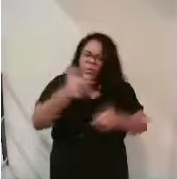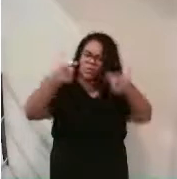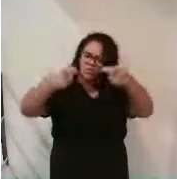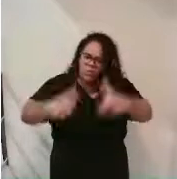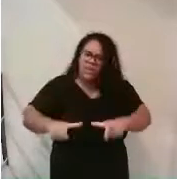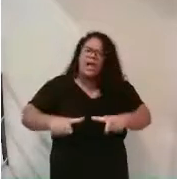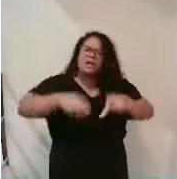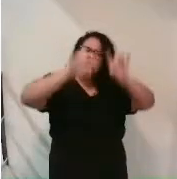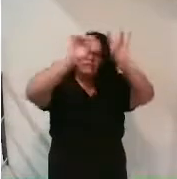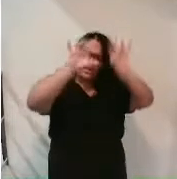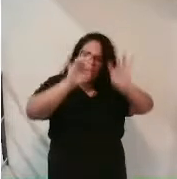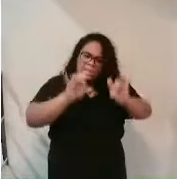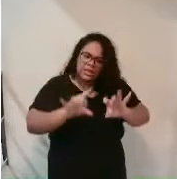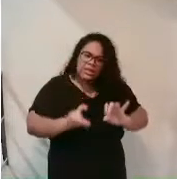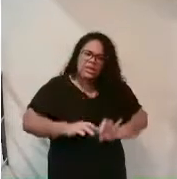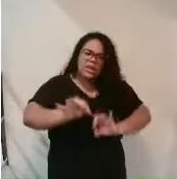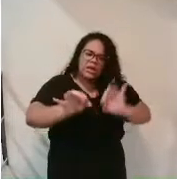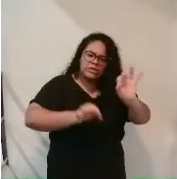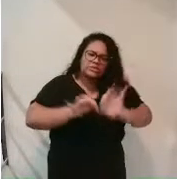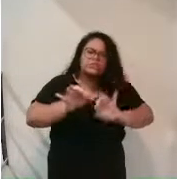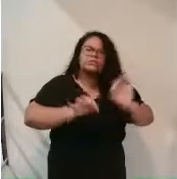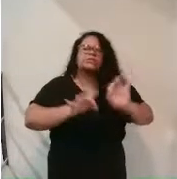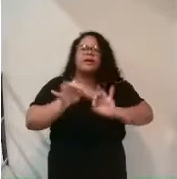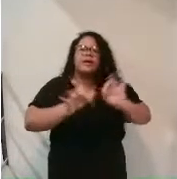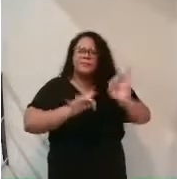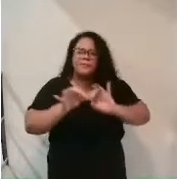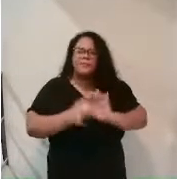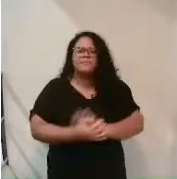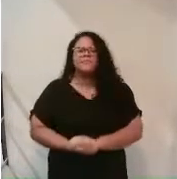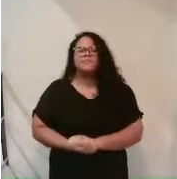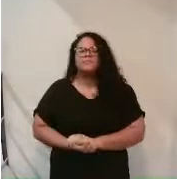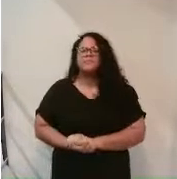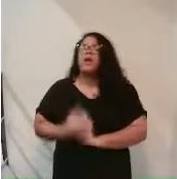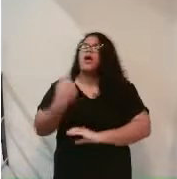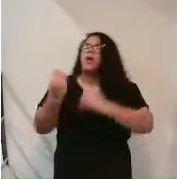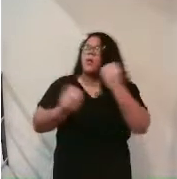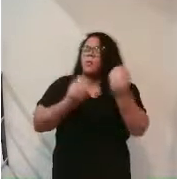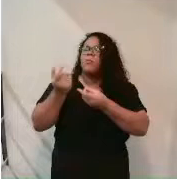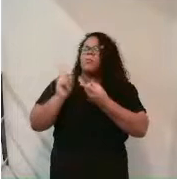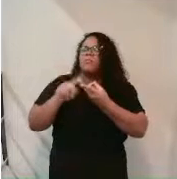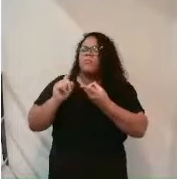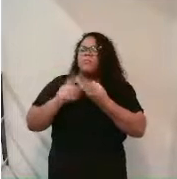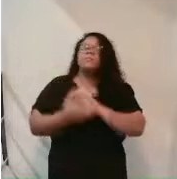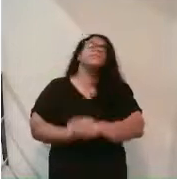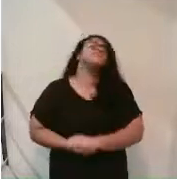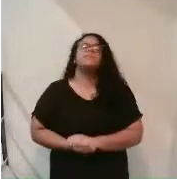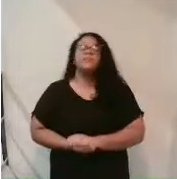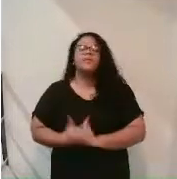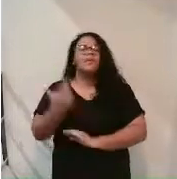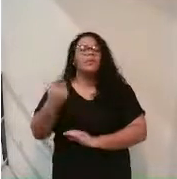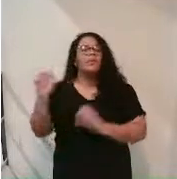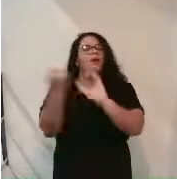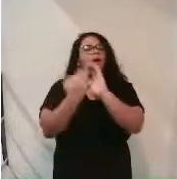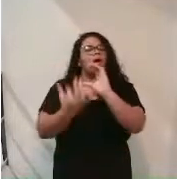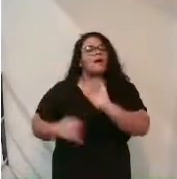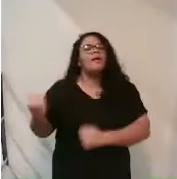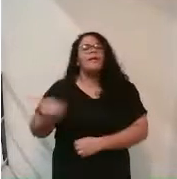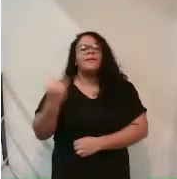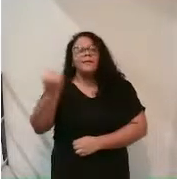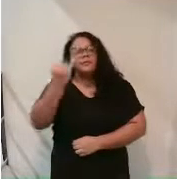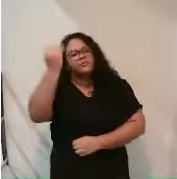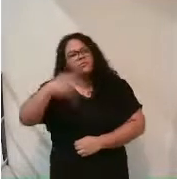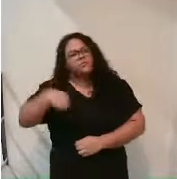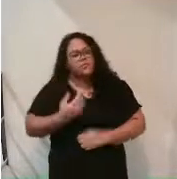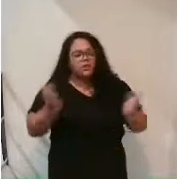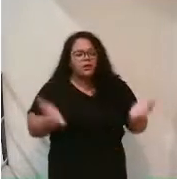Fator muito importante para o encerramento dos lixões e que estimulávamos os gestores a fazer no momento da celebração